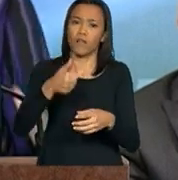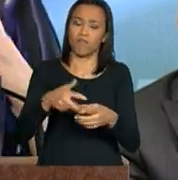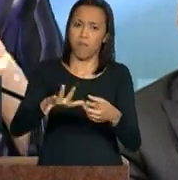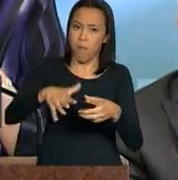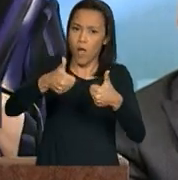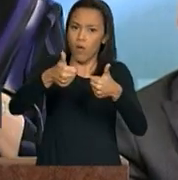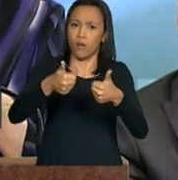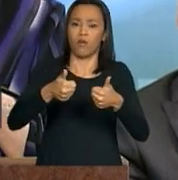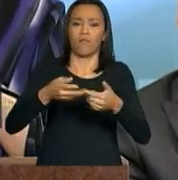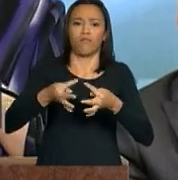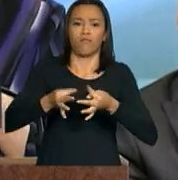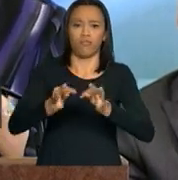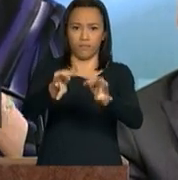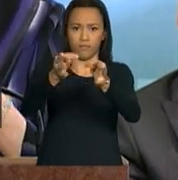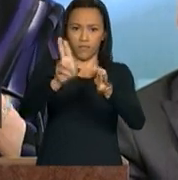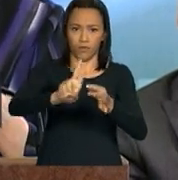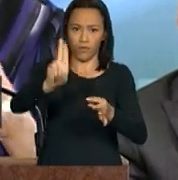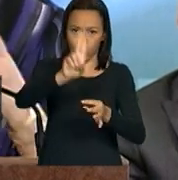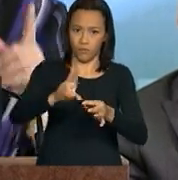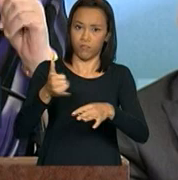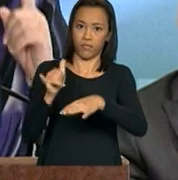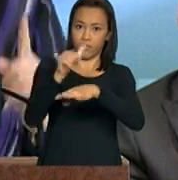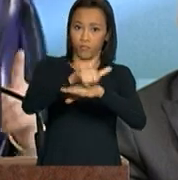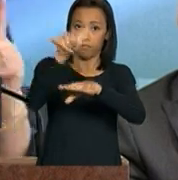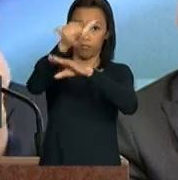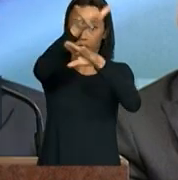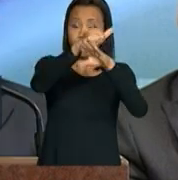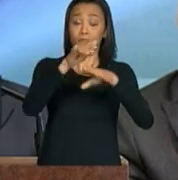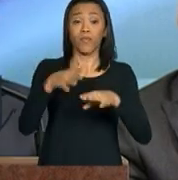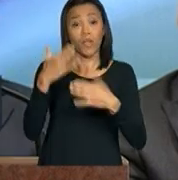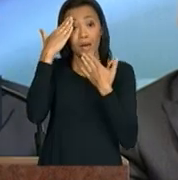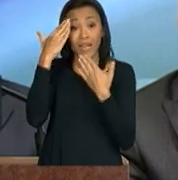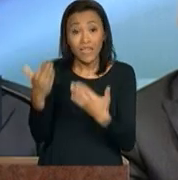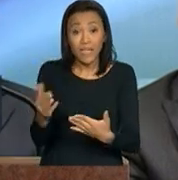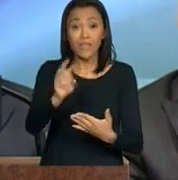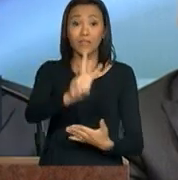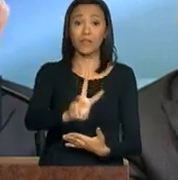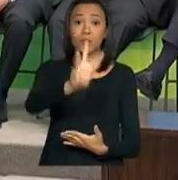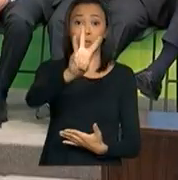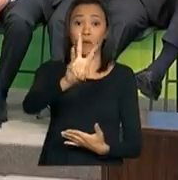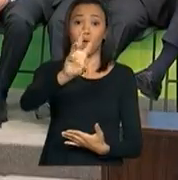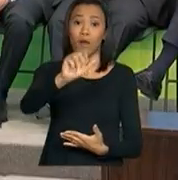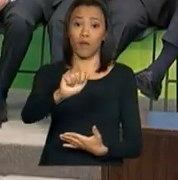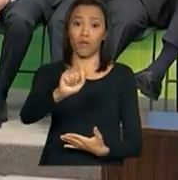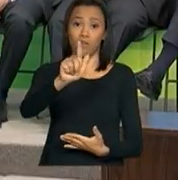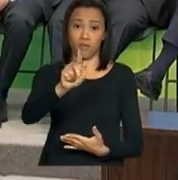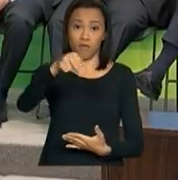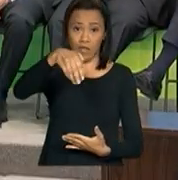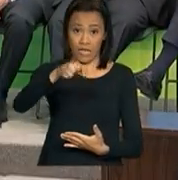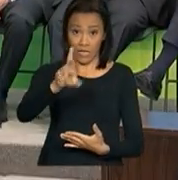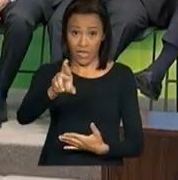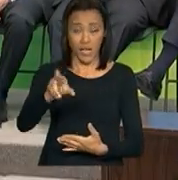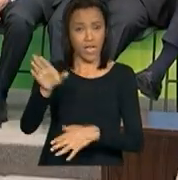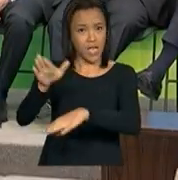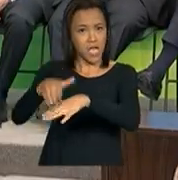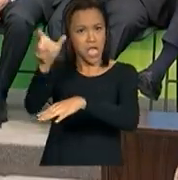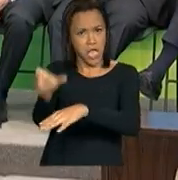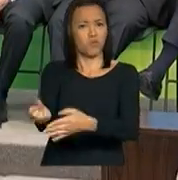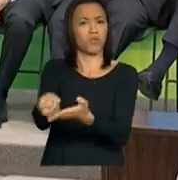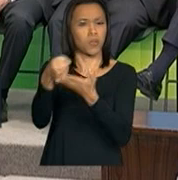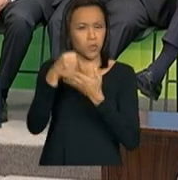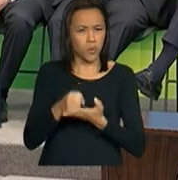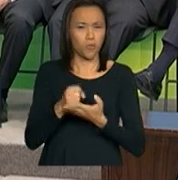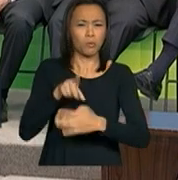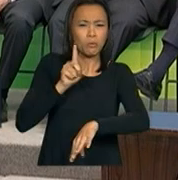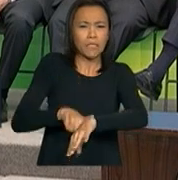Mas então eu agradeço ao Wagner porque ele nos ajudou no momento muito muito difícil agora nós